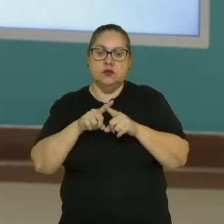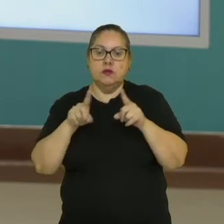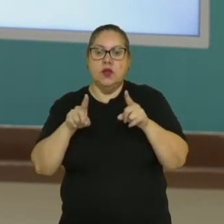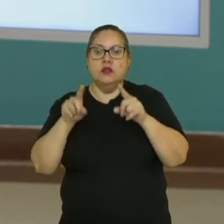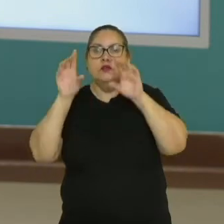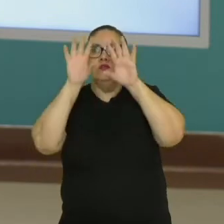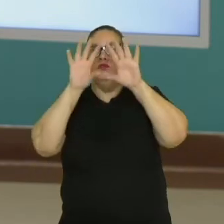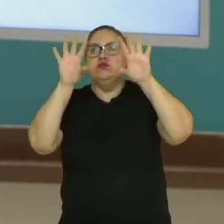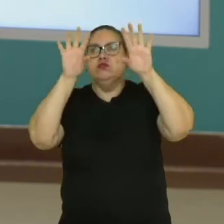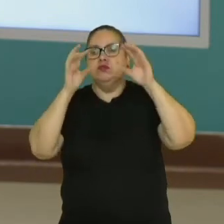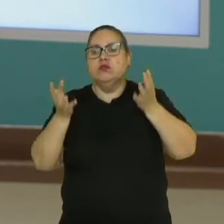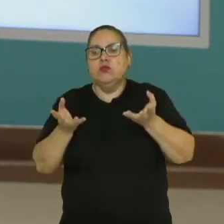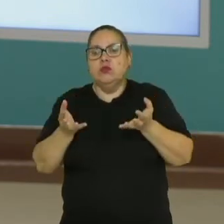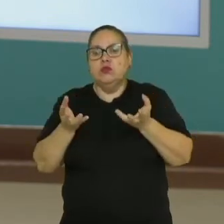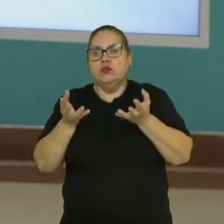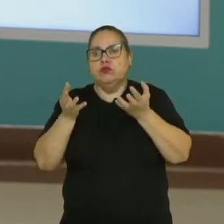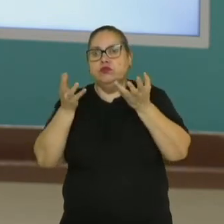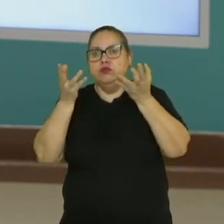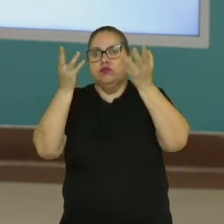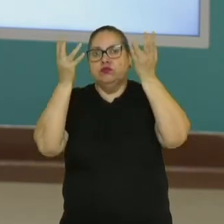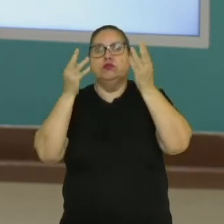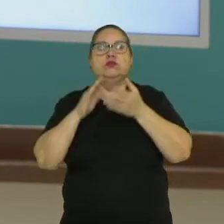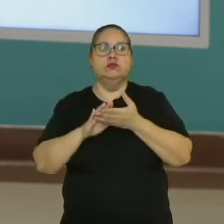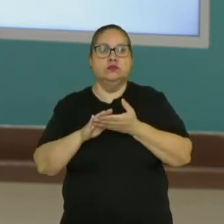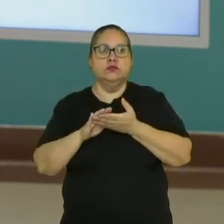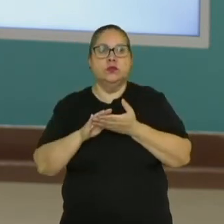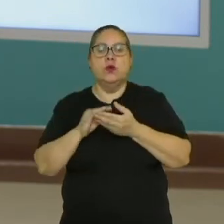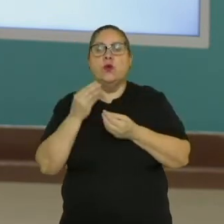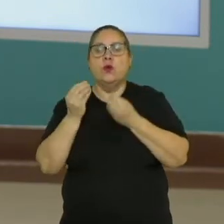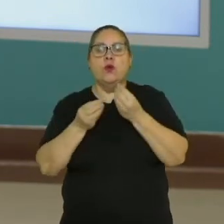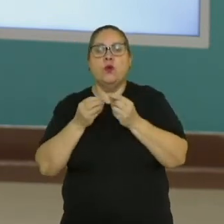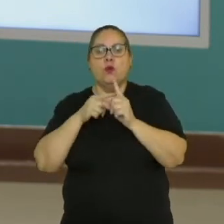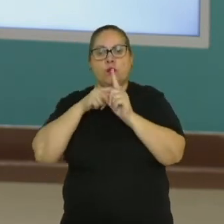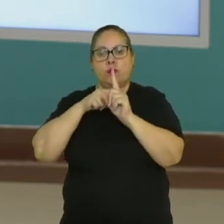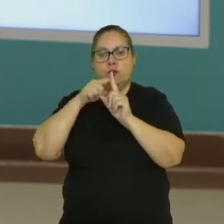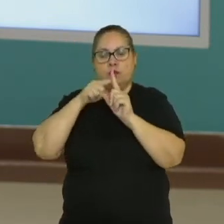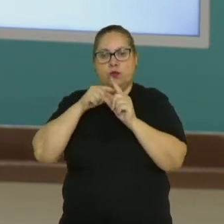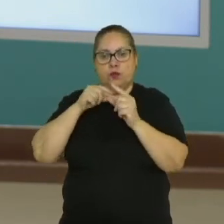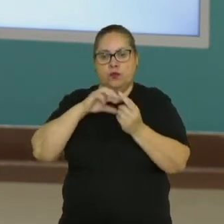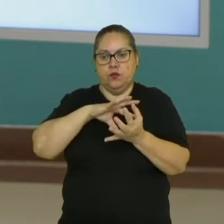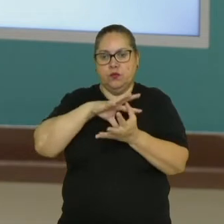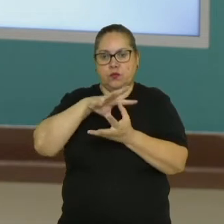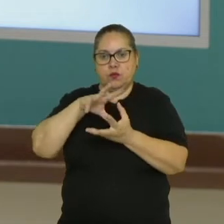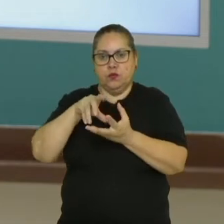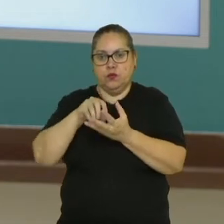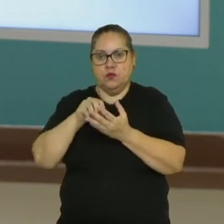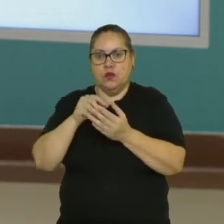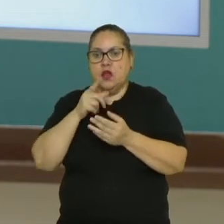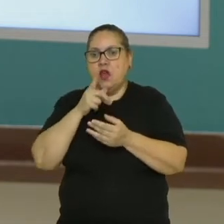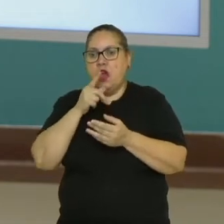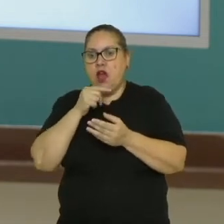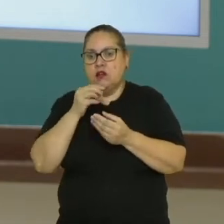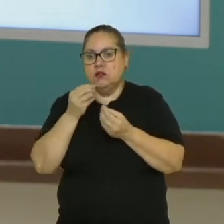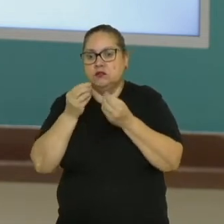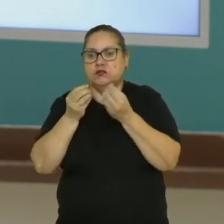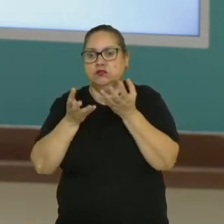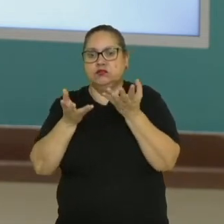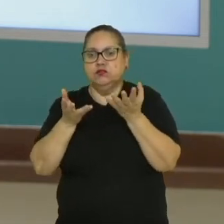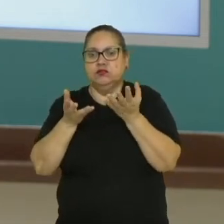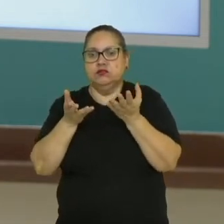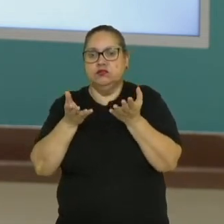de vapor, no estado gasoso. Como o planeta era muito quente, essa água não conseguia ficar